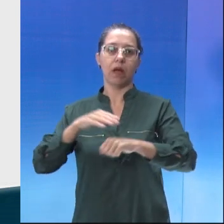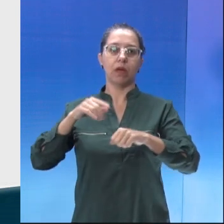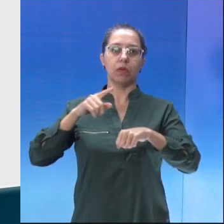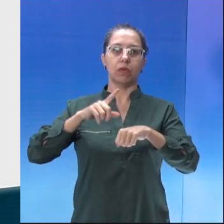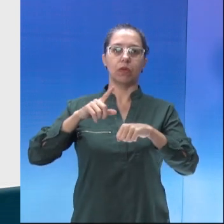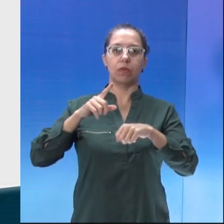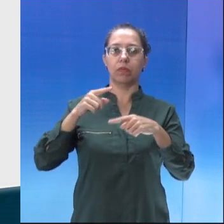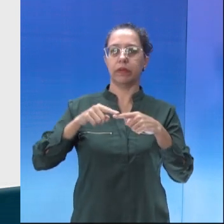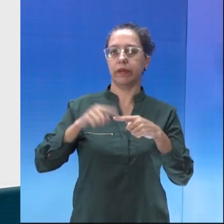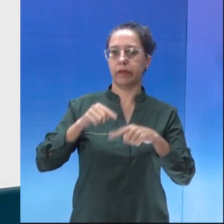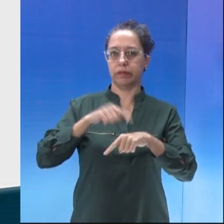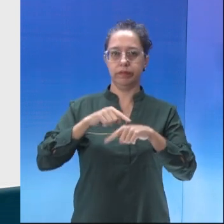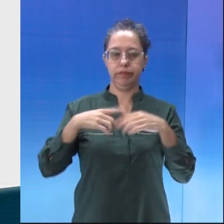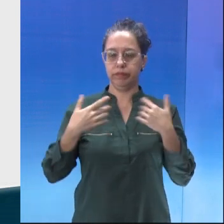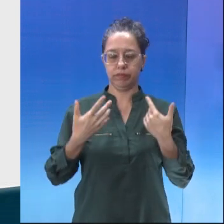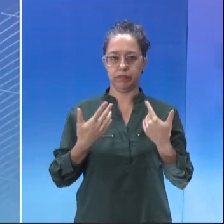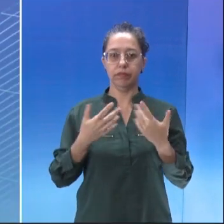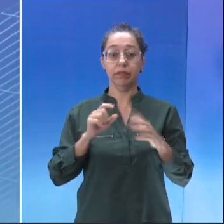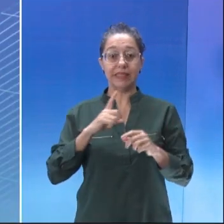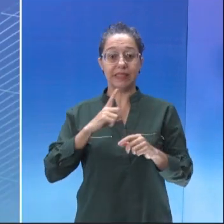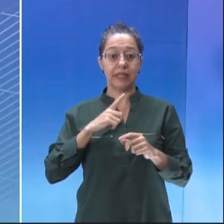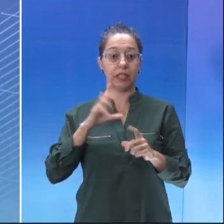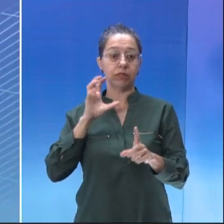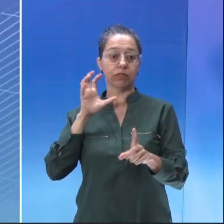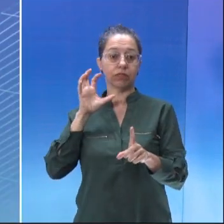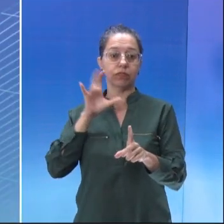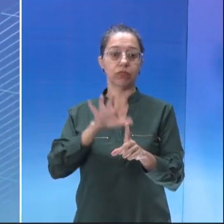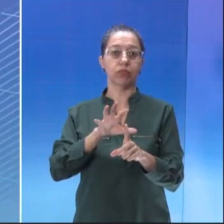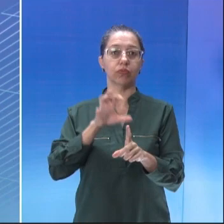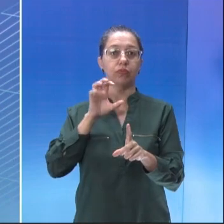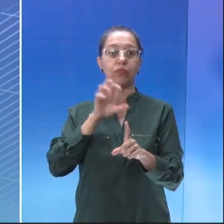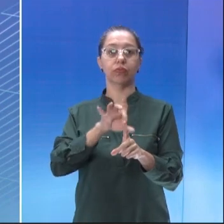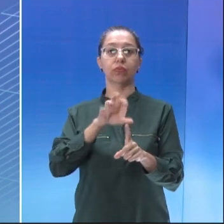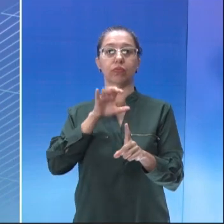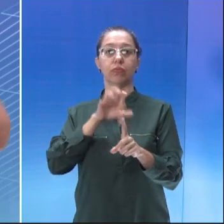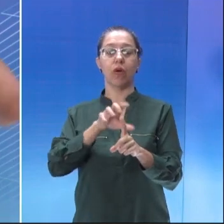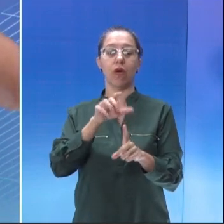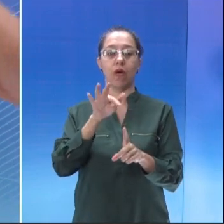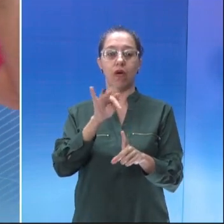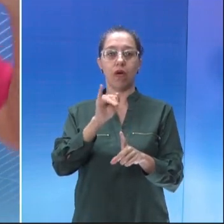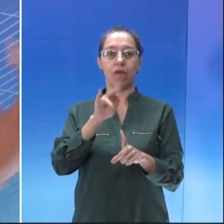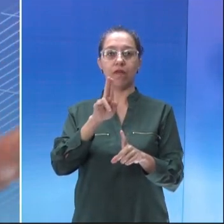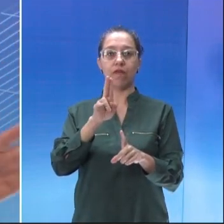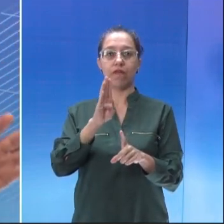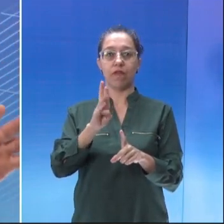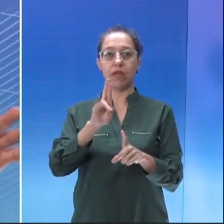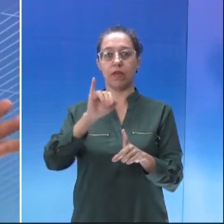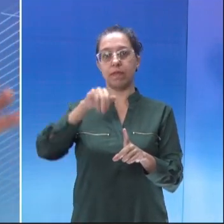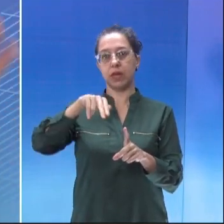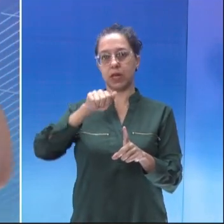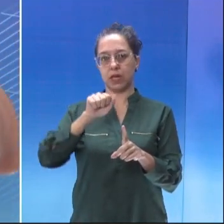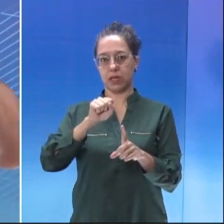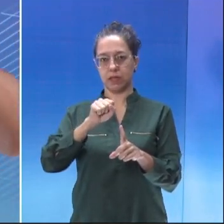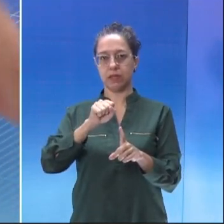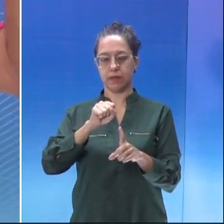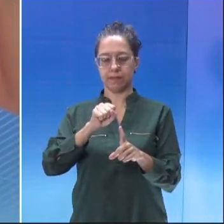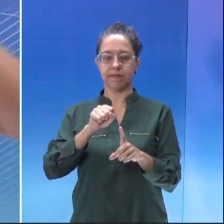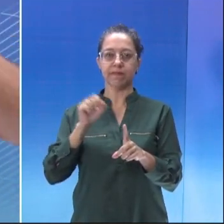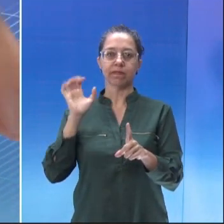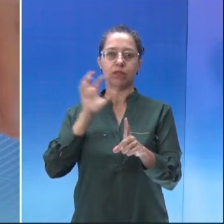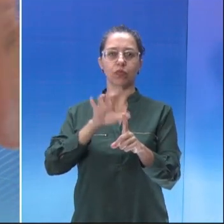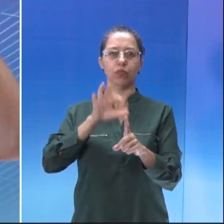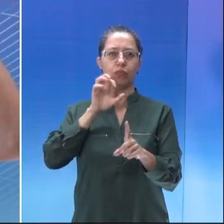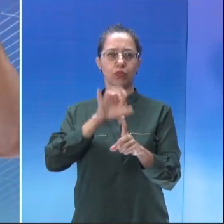O fibrinogênio ela vai ser ativado, liberando fibrinas. Imagina como se fosse uma teia de aranha que vai grudar ali